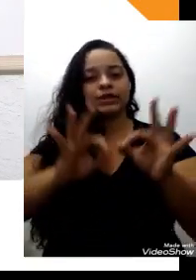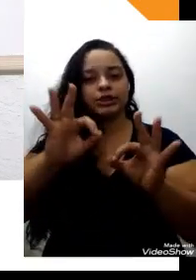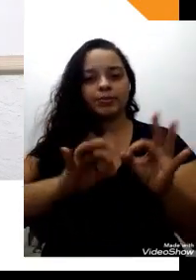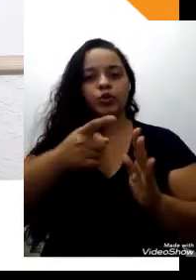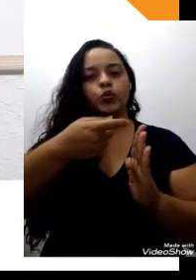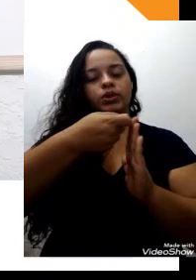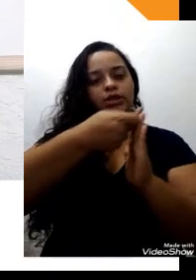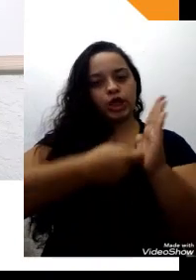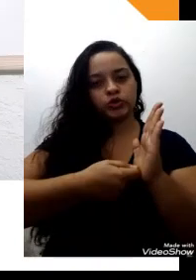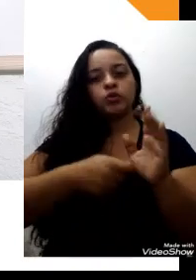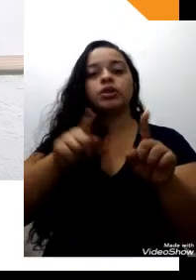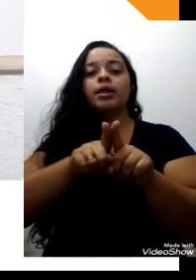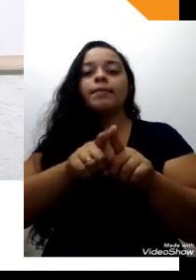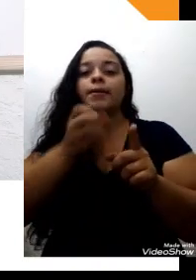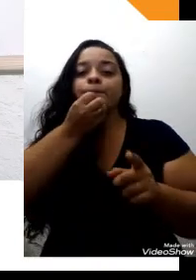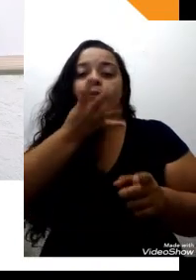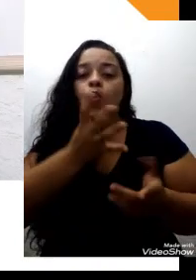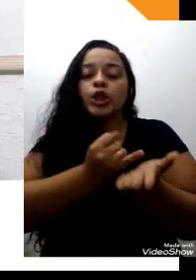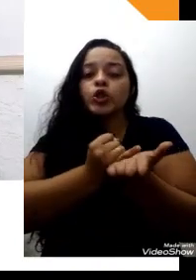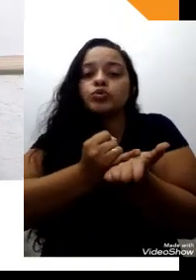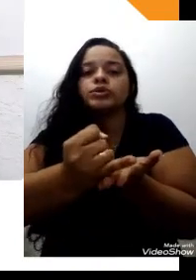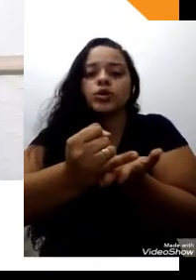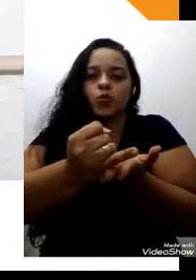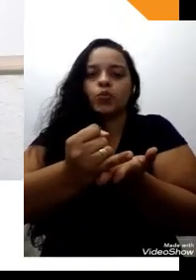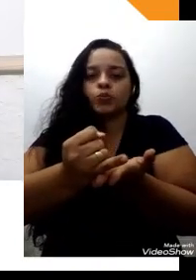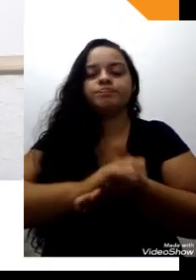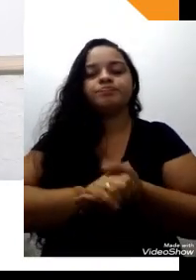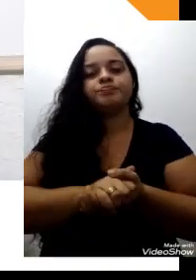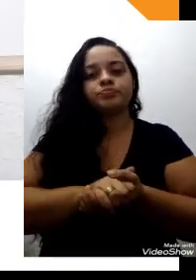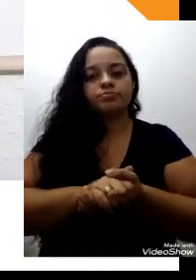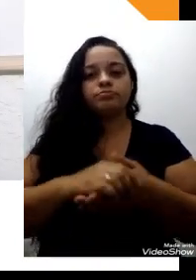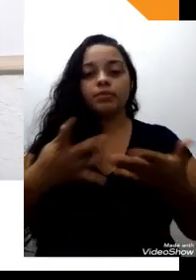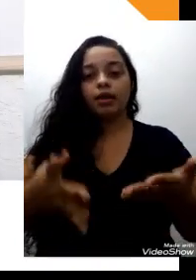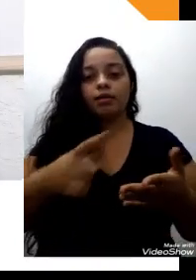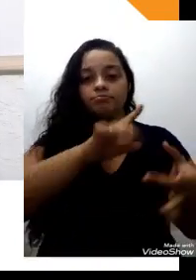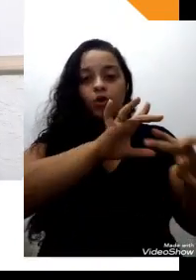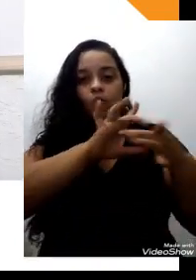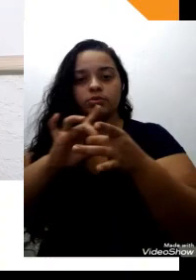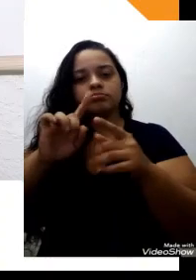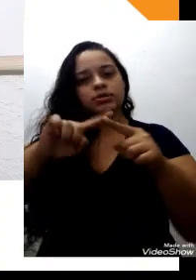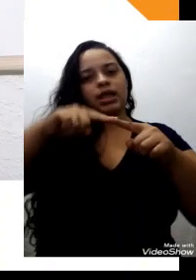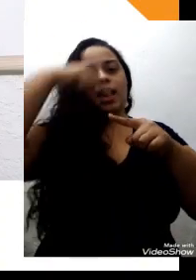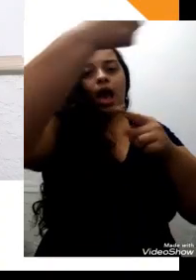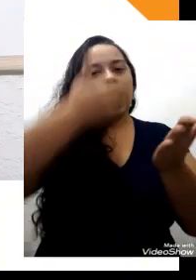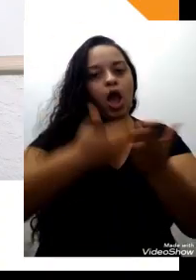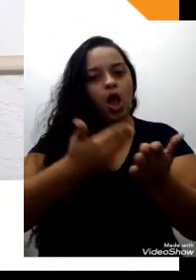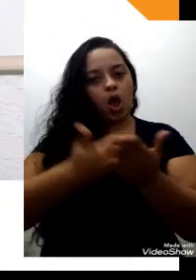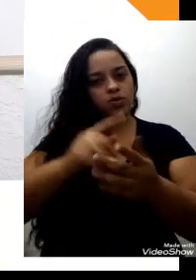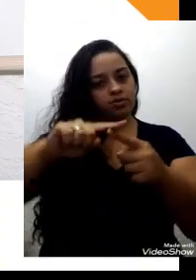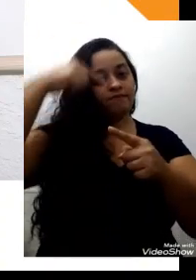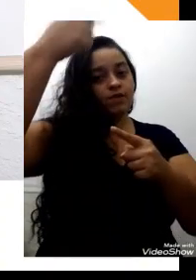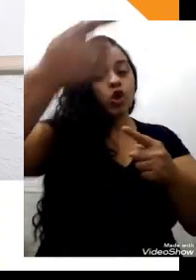o planejamento textual quanto uma boa introdução. A contextualização será vista na próxima